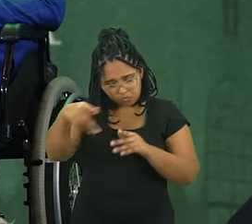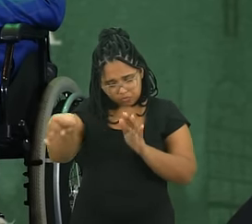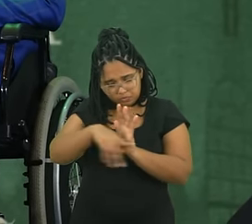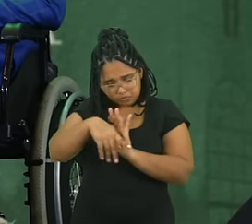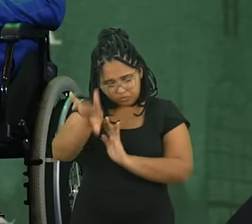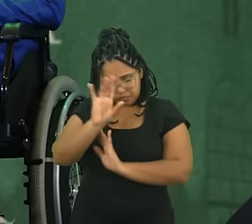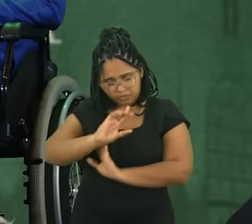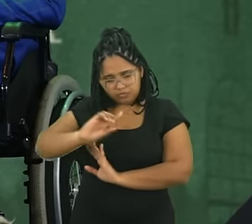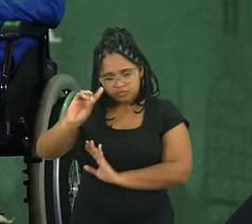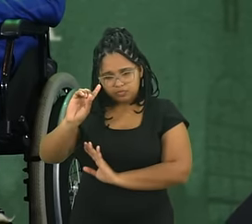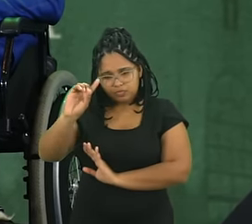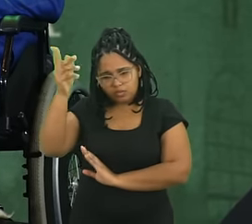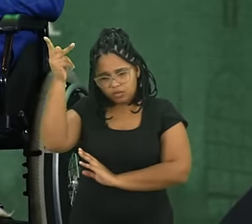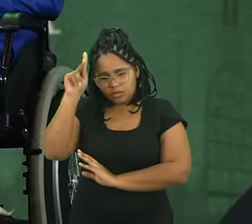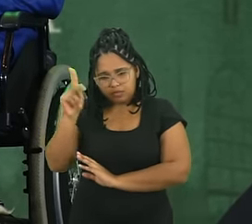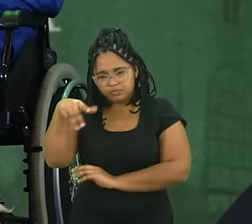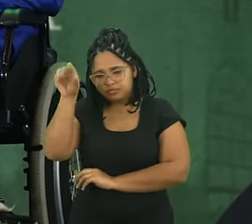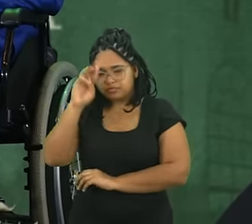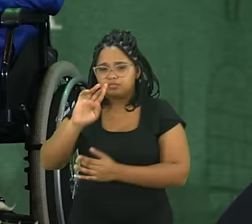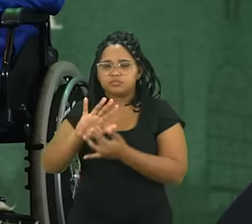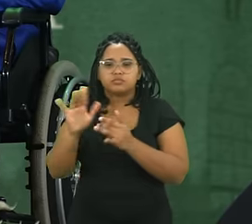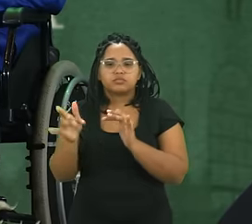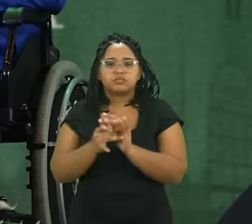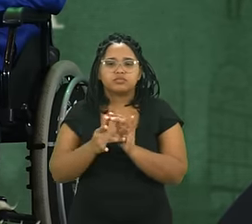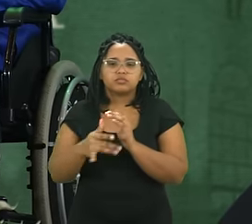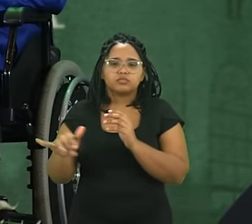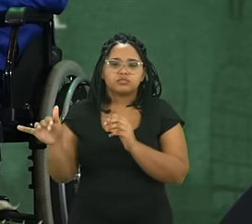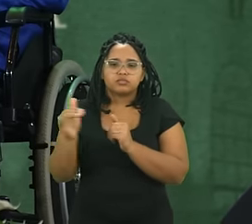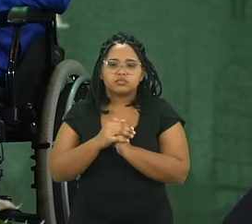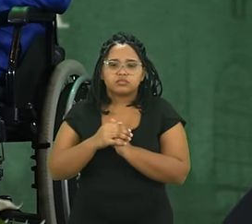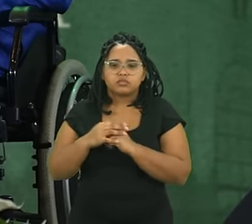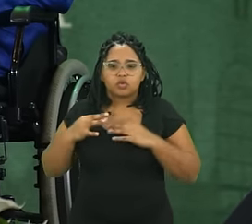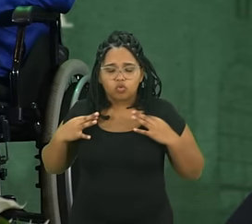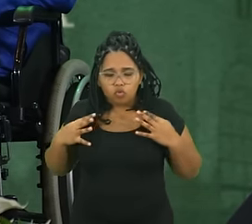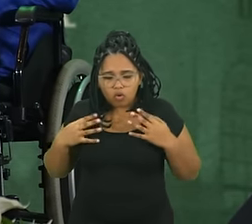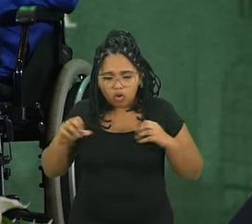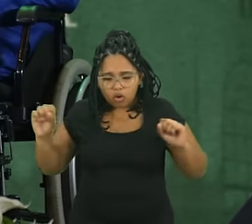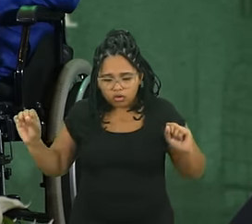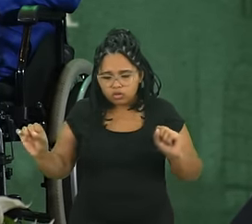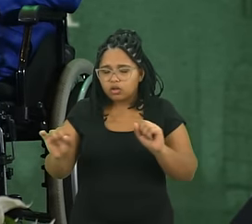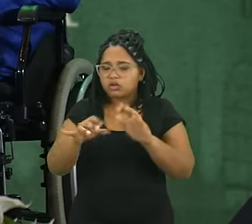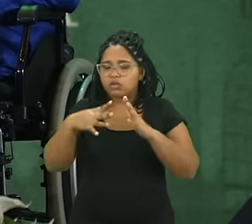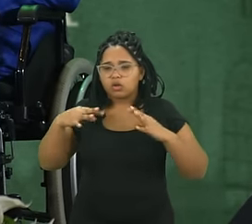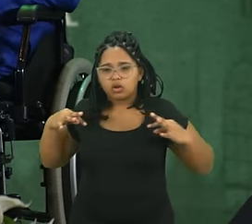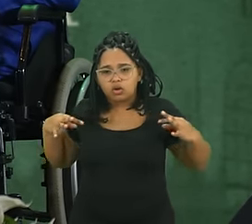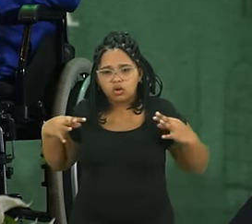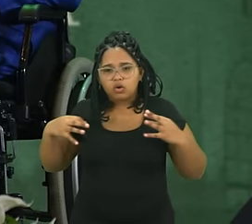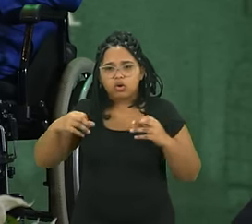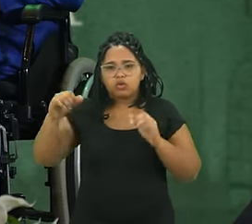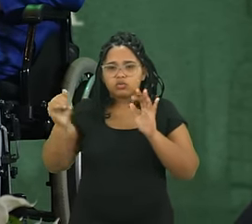paz do Senhor Jesus Cristo. Que toda glória e todo louvor seja ao nosso Deus.